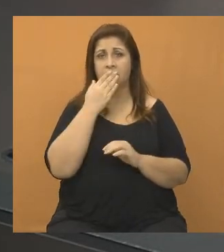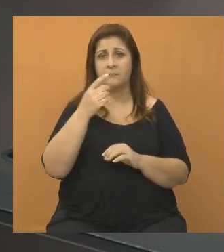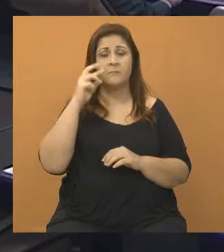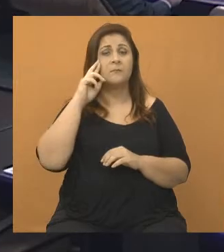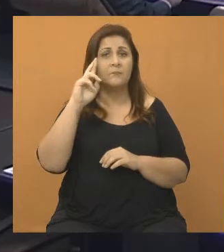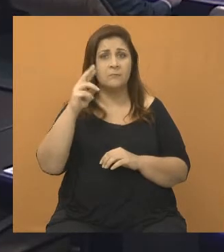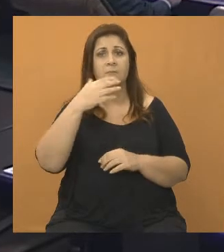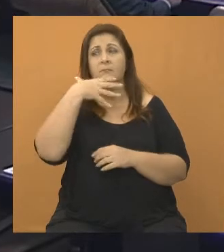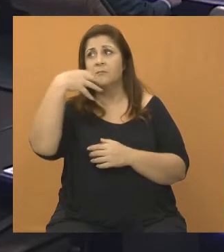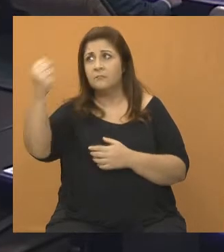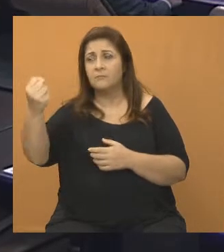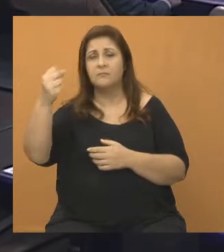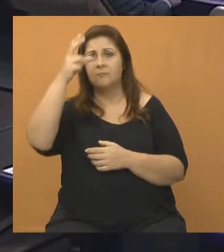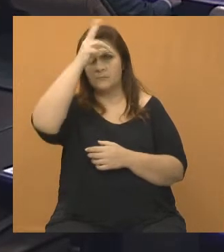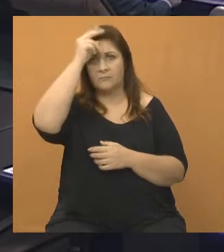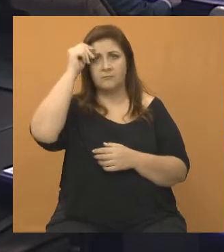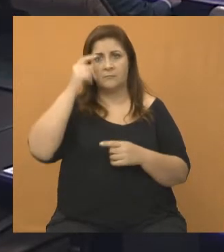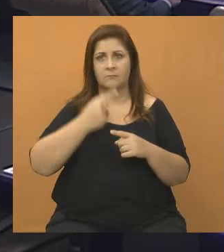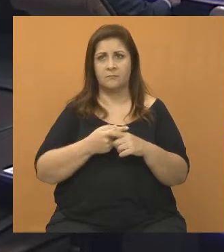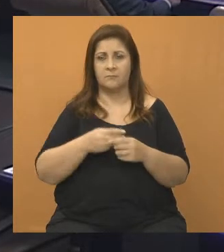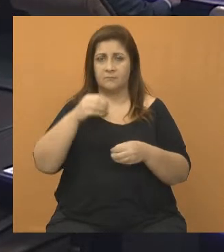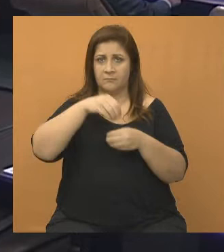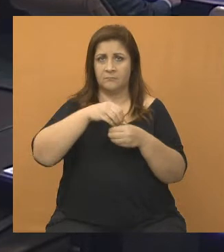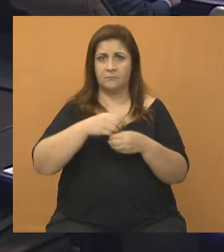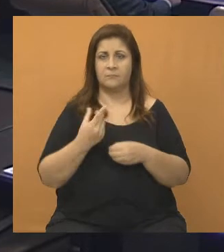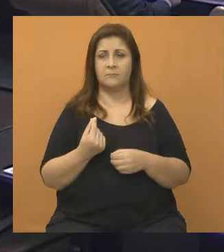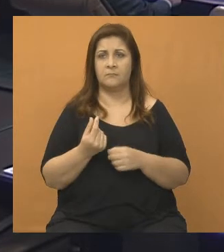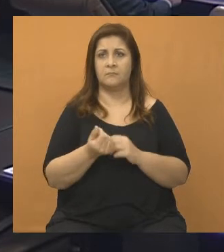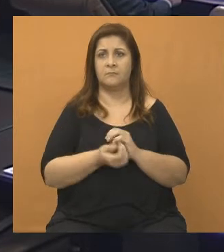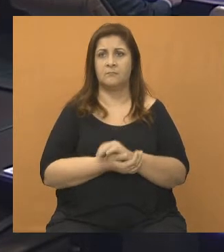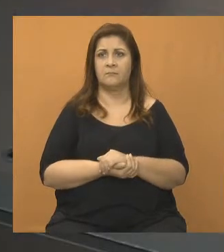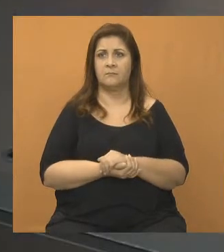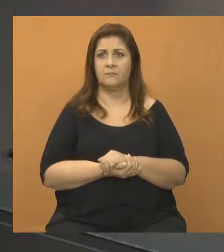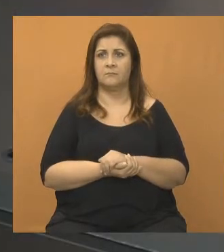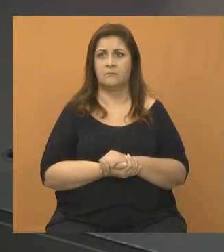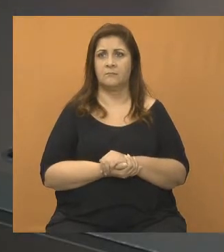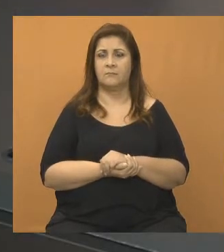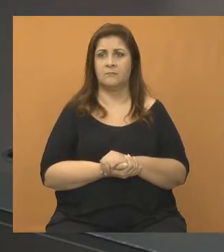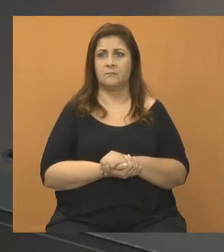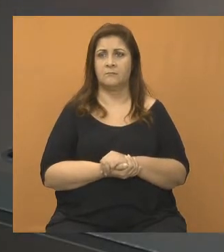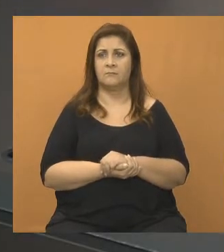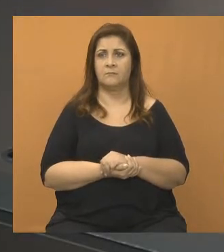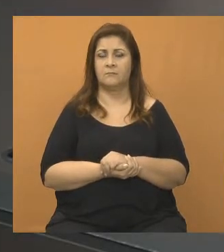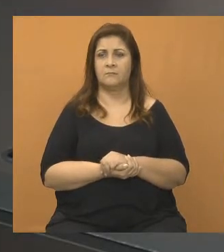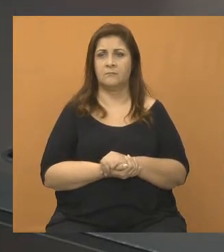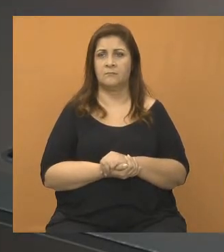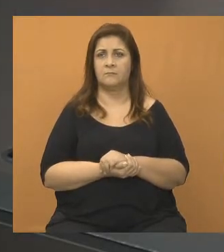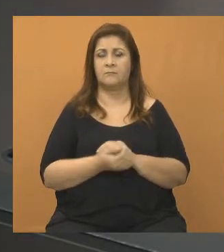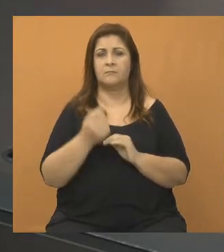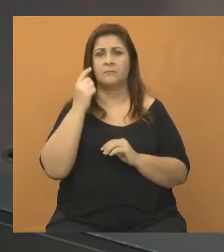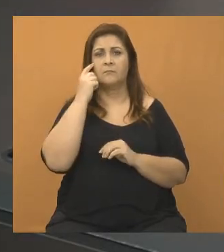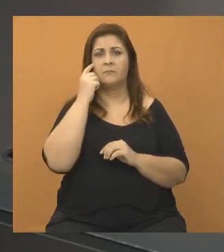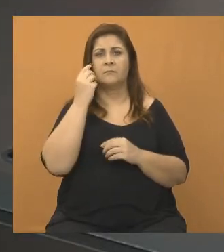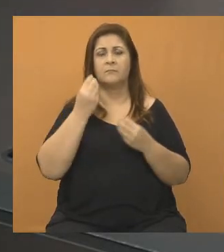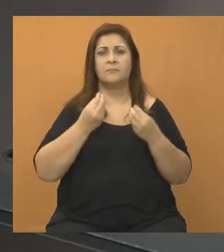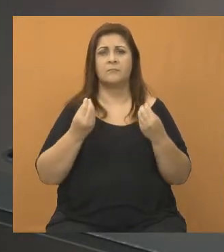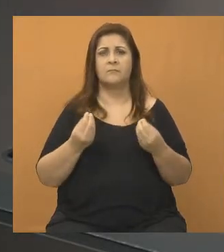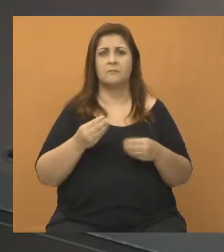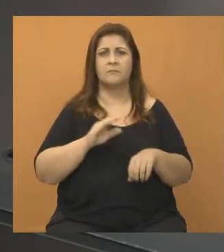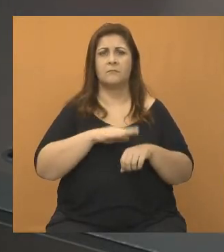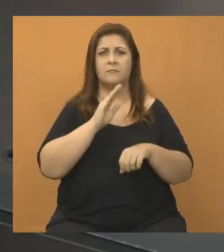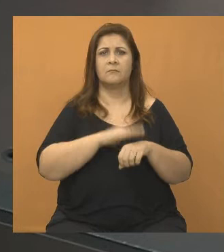reivindicações também, porque é importante, que está dentro desse dinheiro aqui, né? O quê? A gente fica a pensar, como que vai ter mais